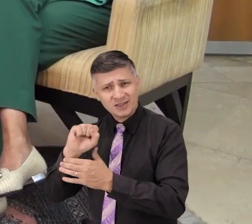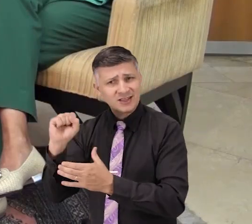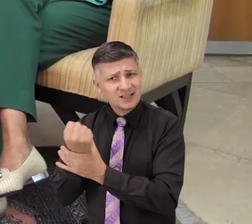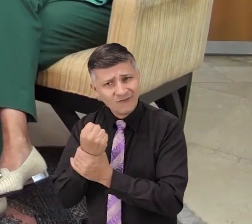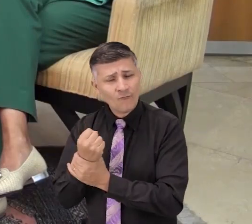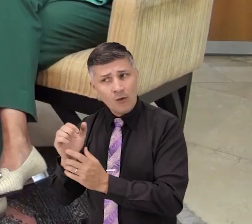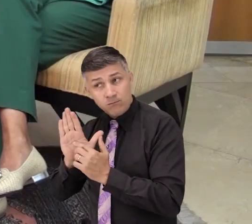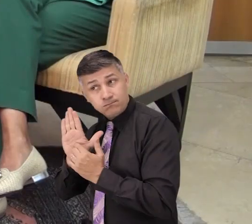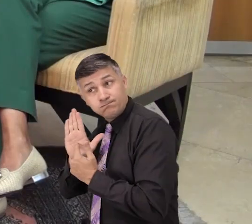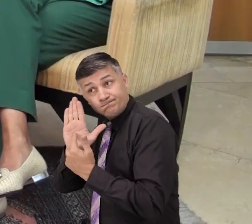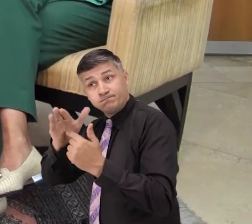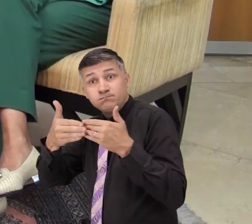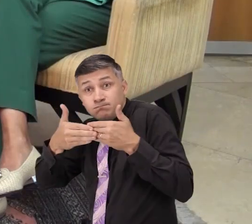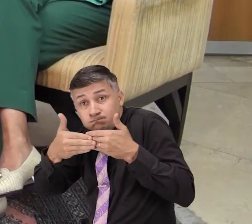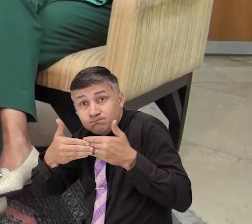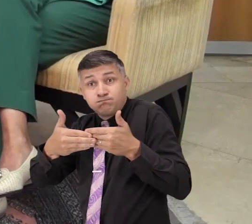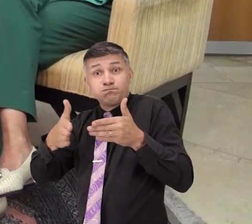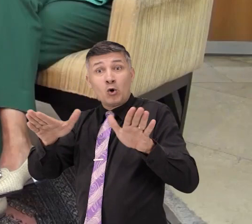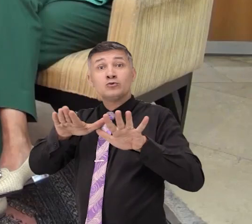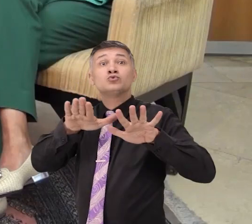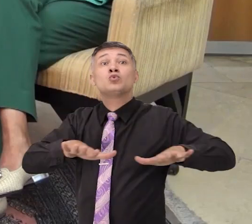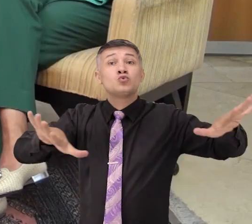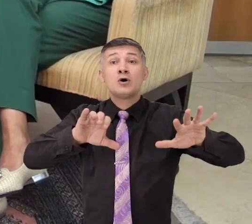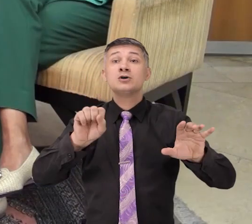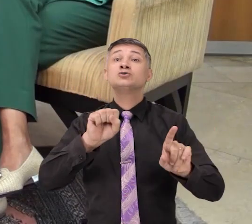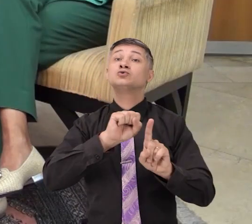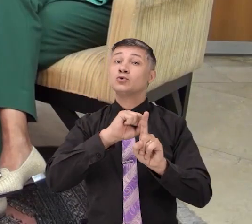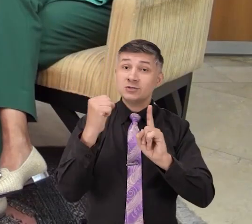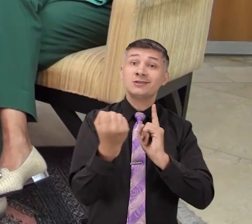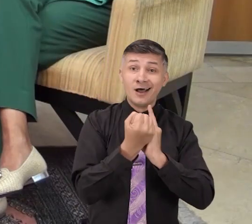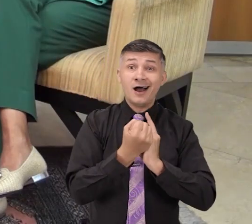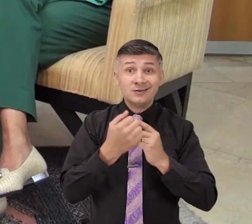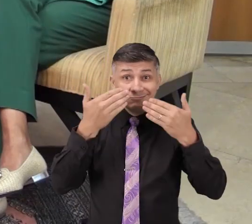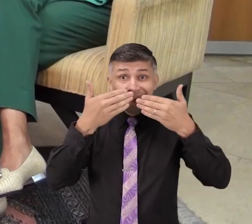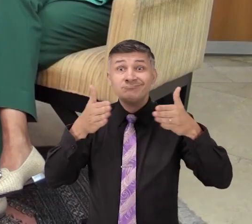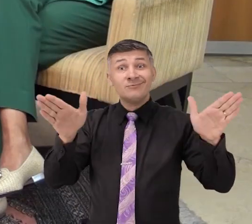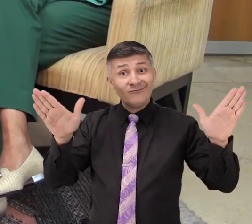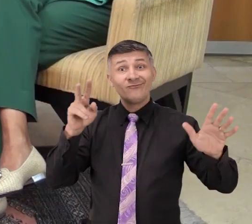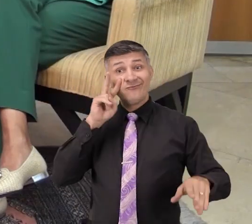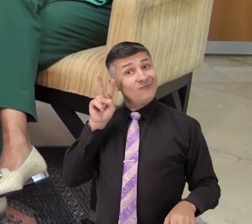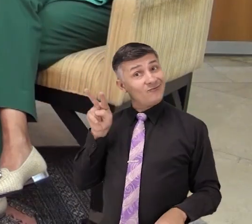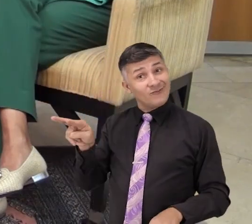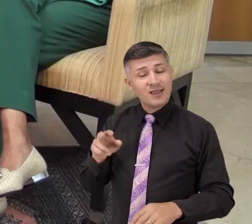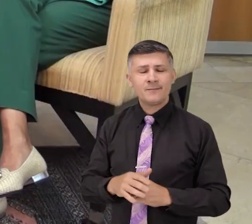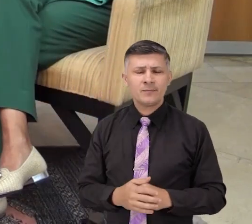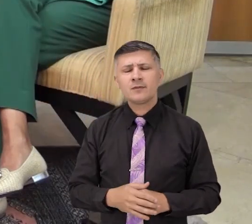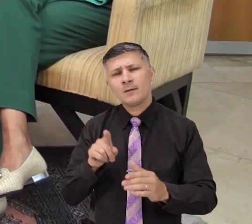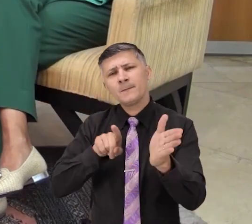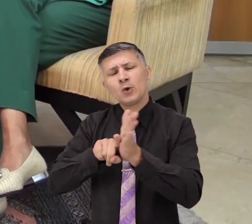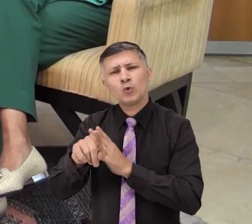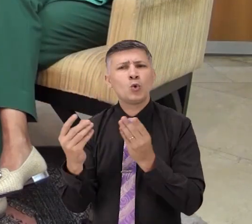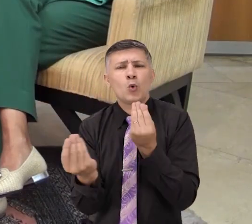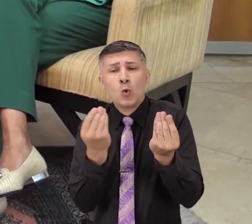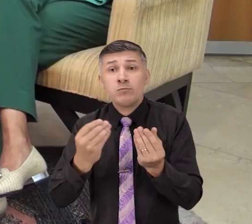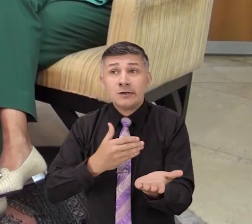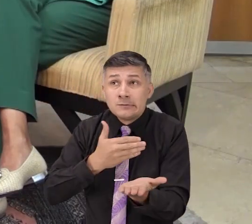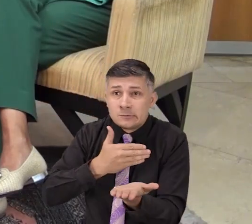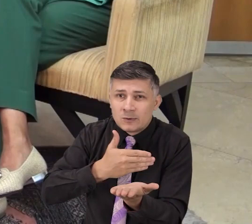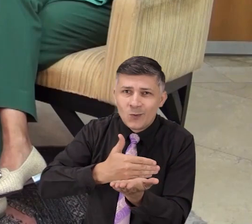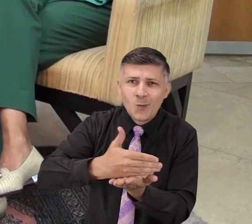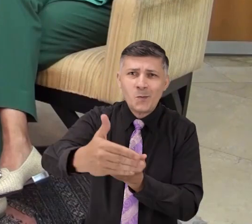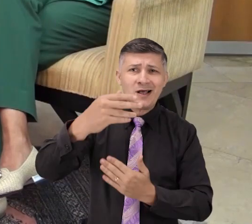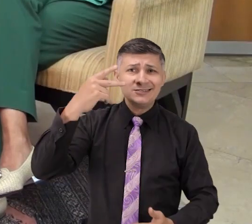sociedade civil, né? E eu queria começar pedindo a você que nos dissesse como é que nasce